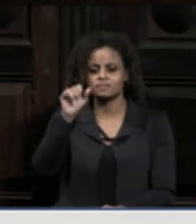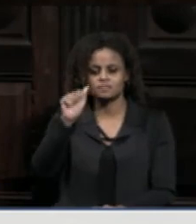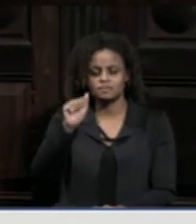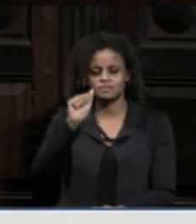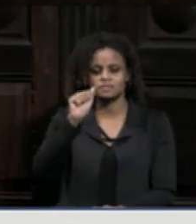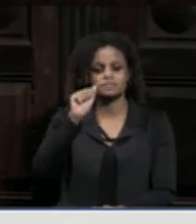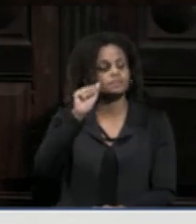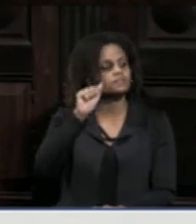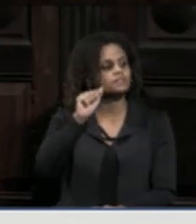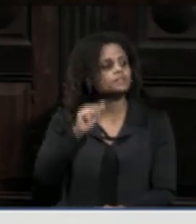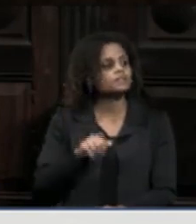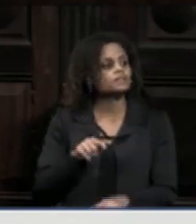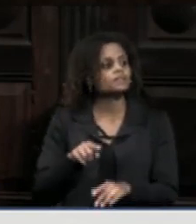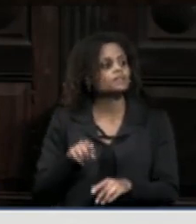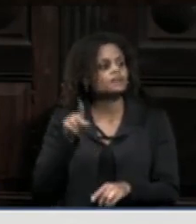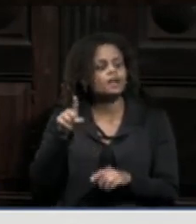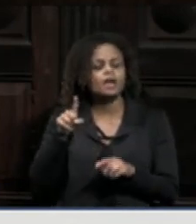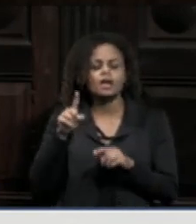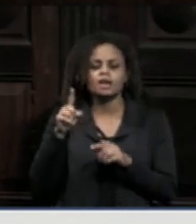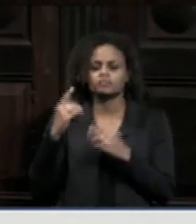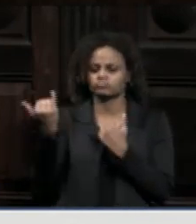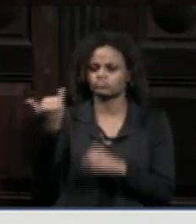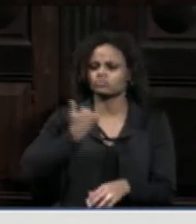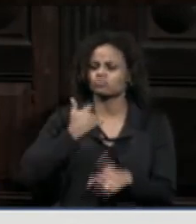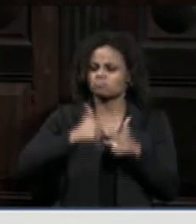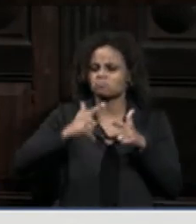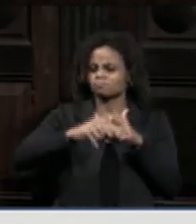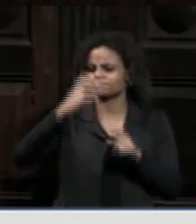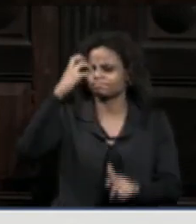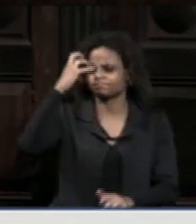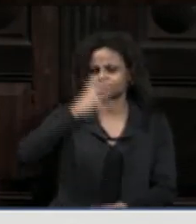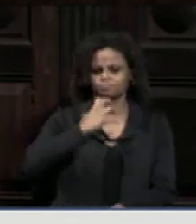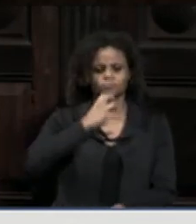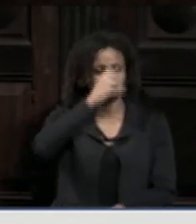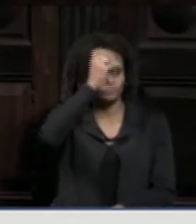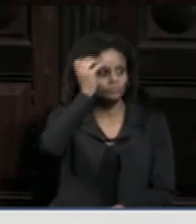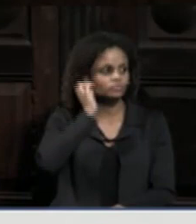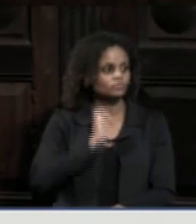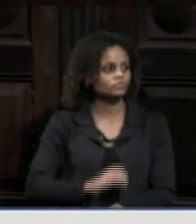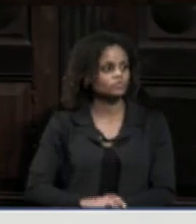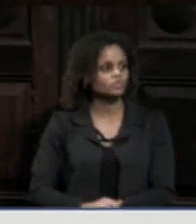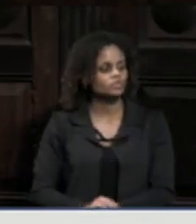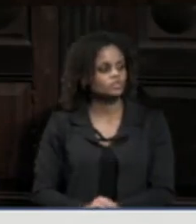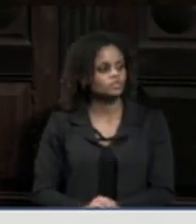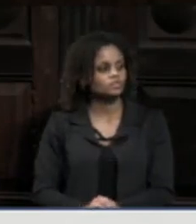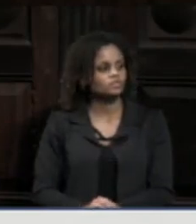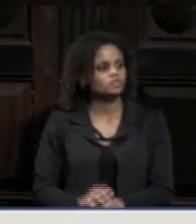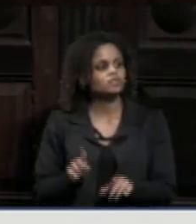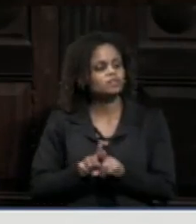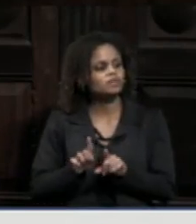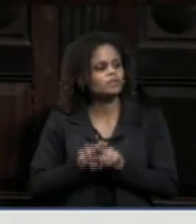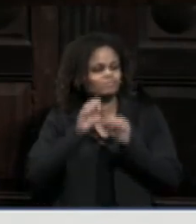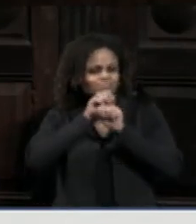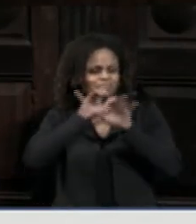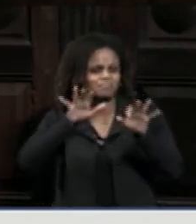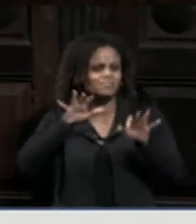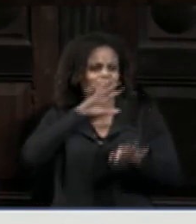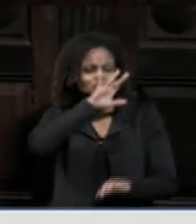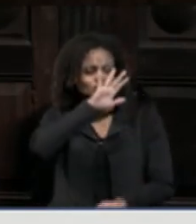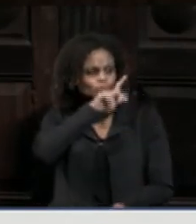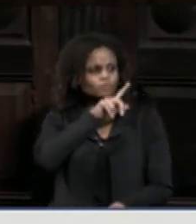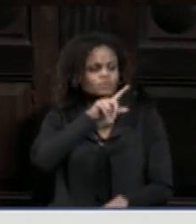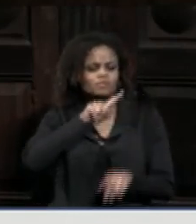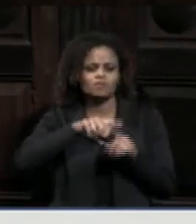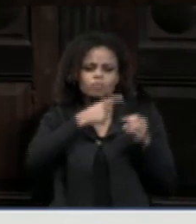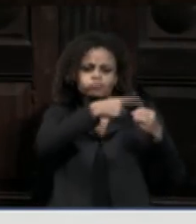detalhes o sério problema que está, digamos, repercutindo muito negativamente em vários municípios do